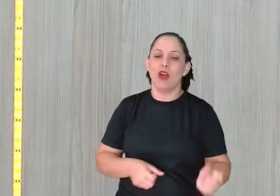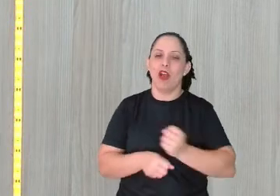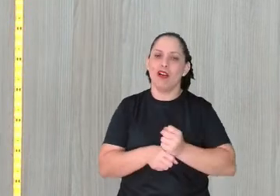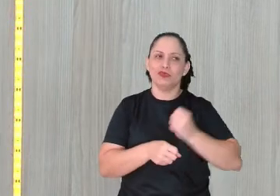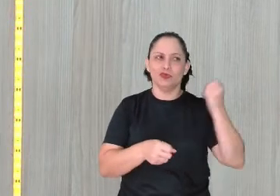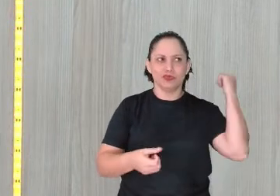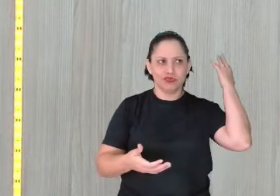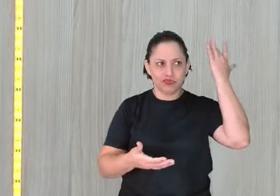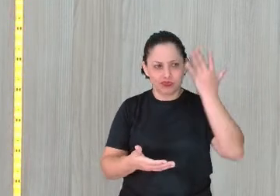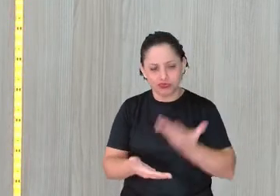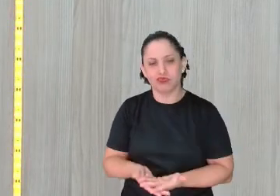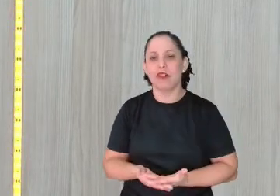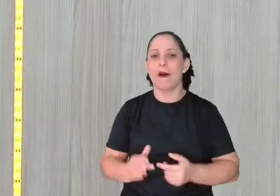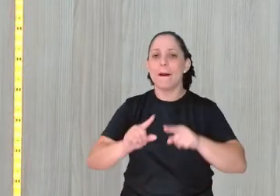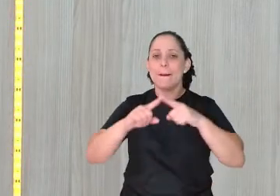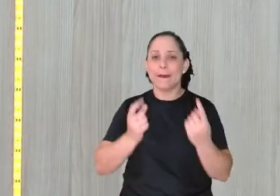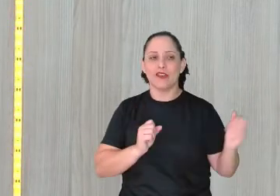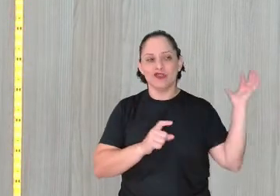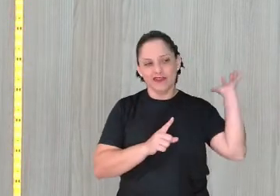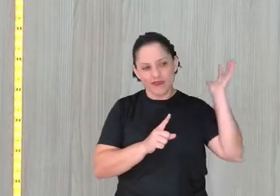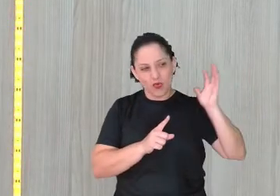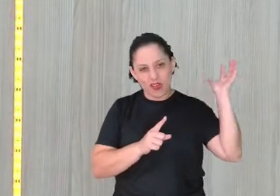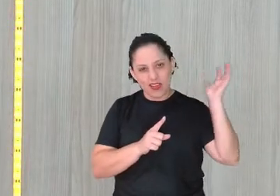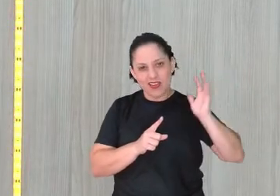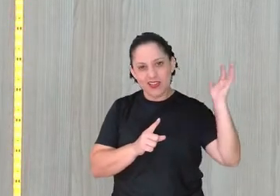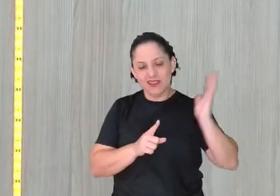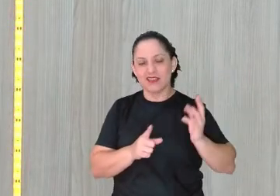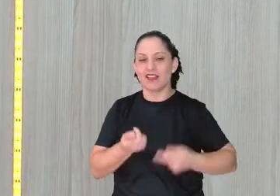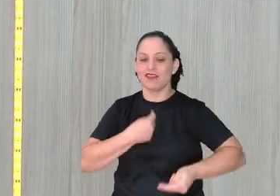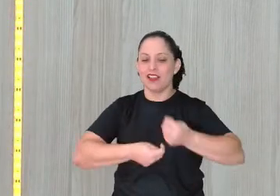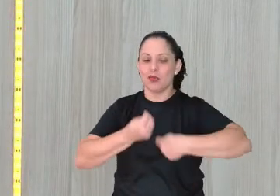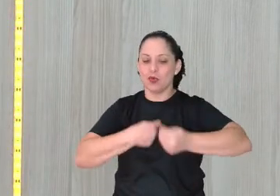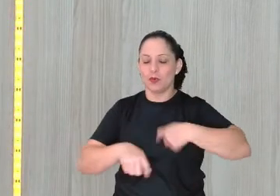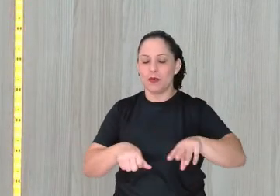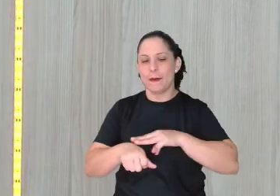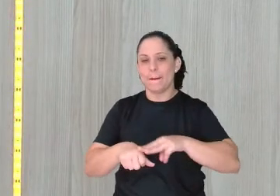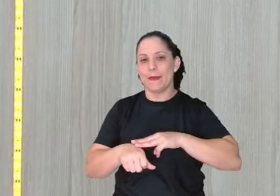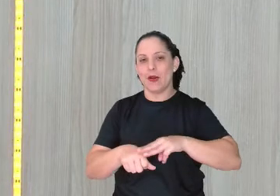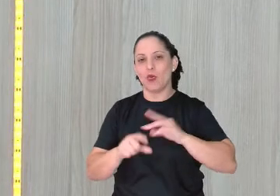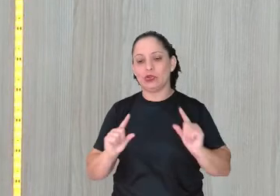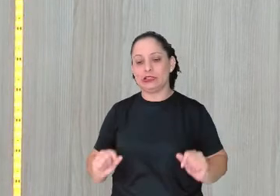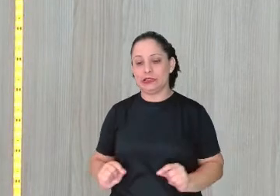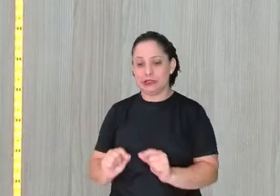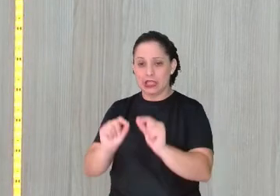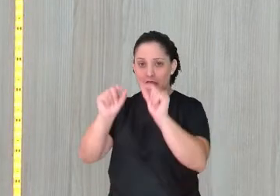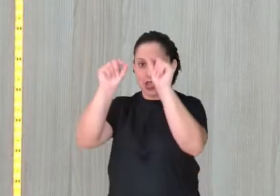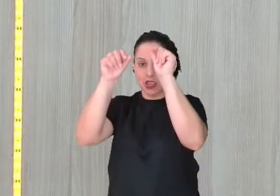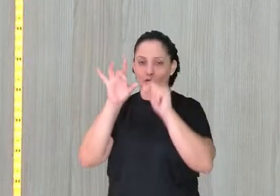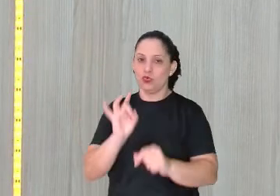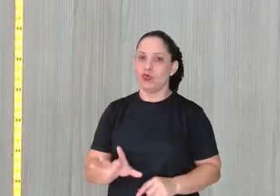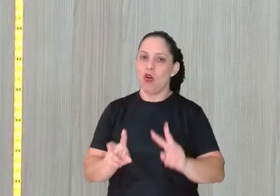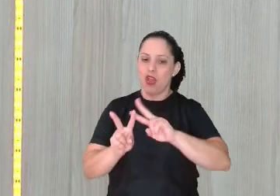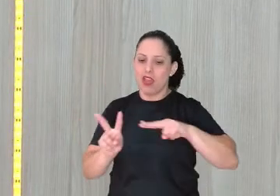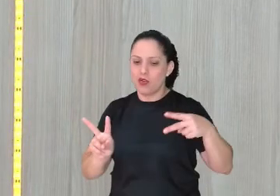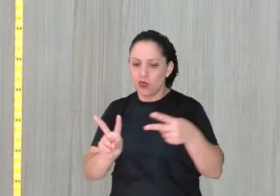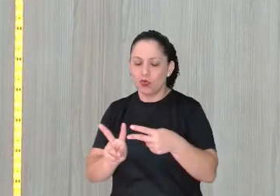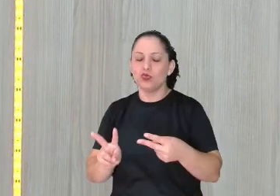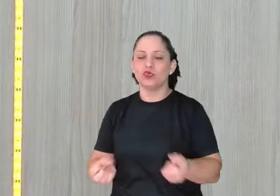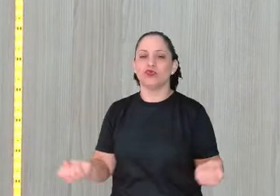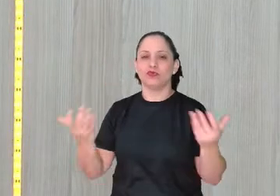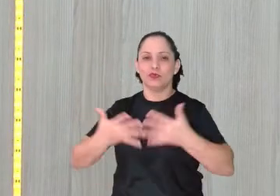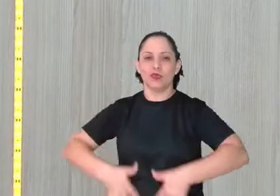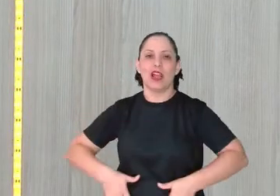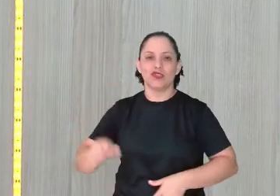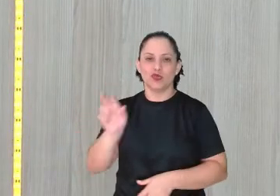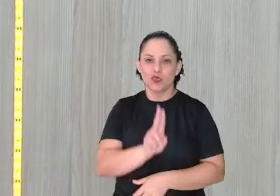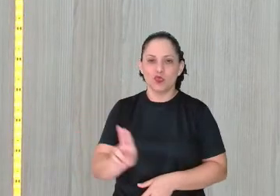tem resquícios, né, dessa economia marrom, desse uso, uso dos nossos recursos naturais de